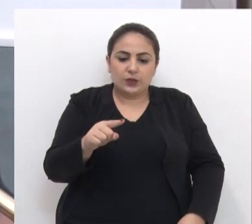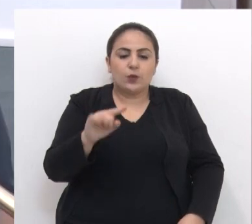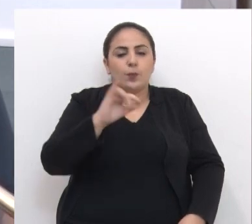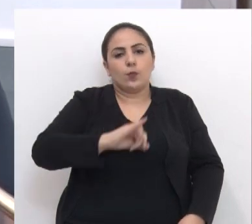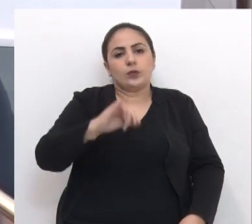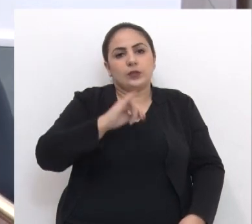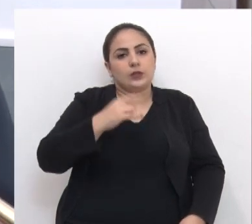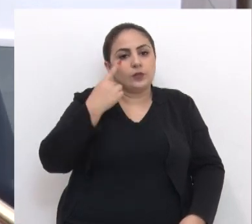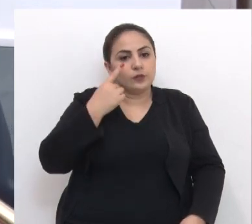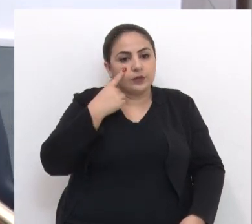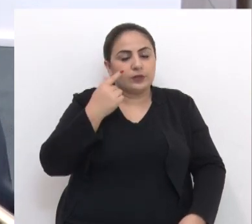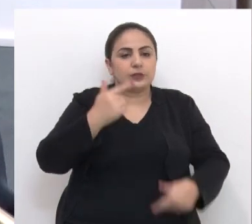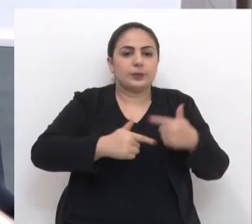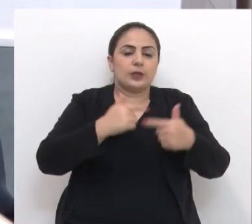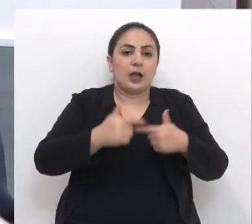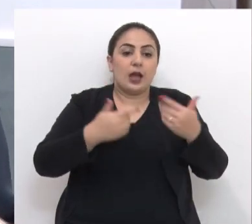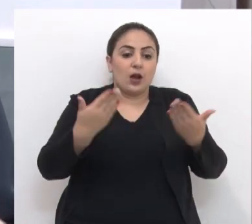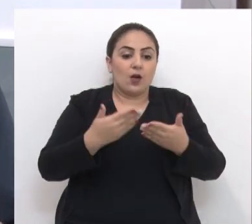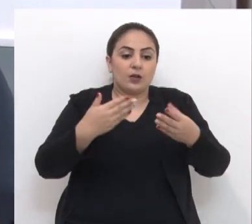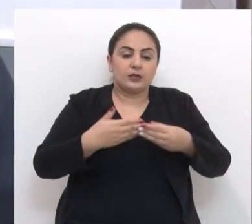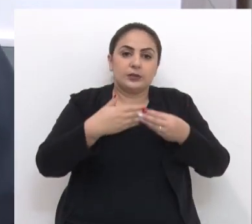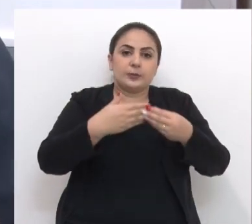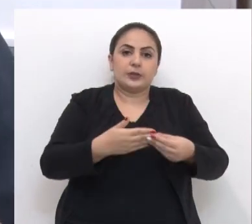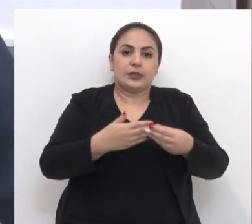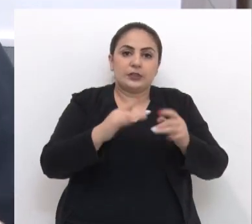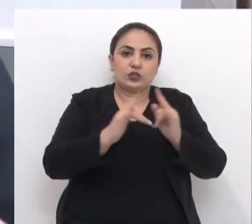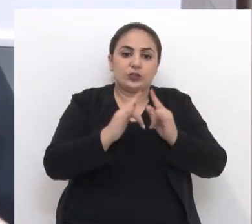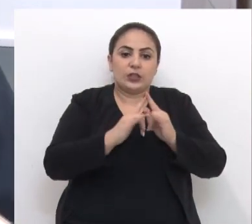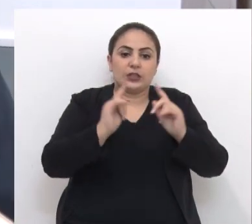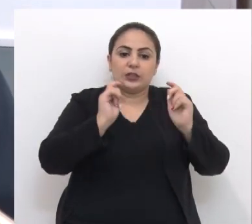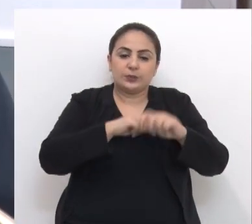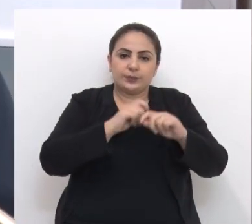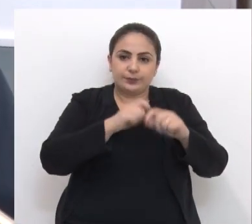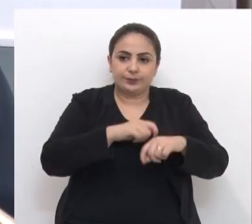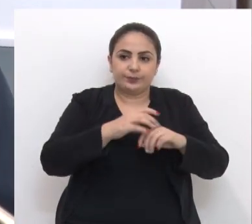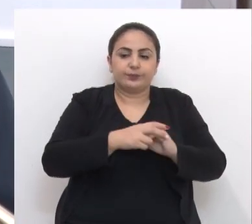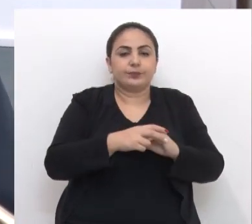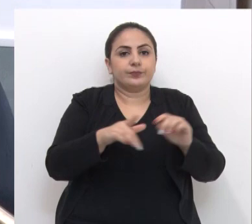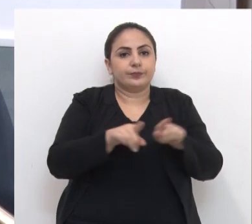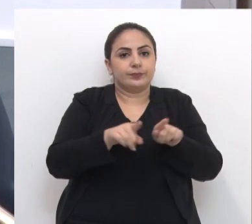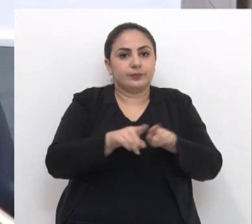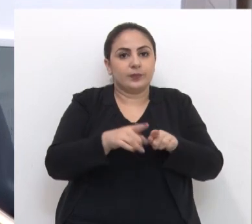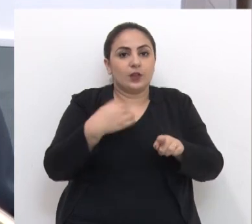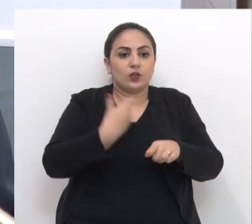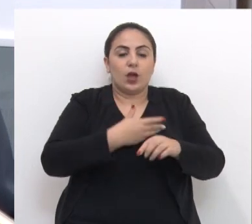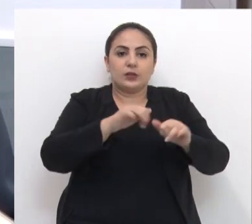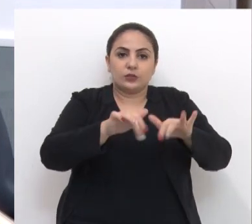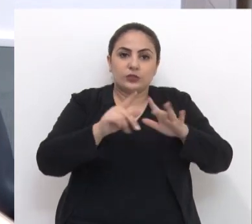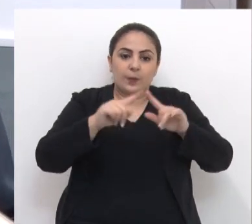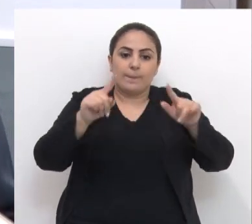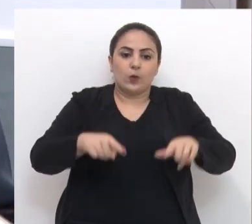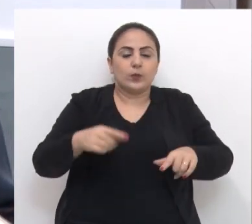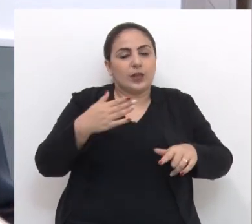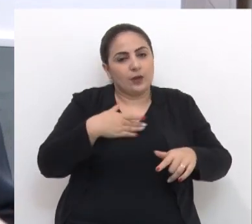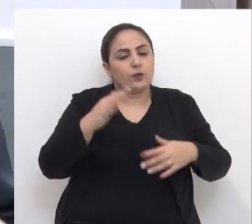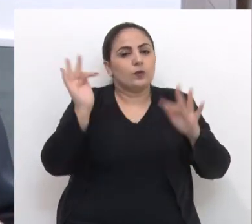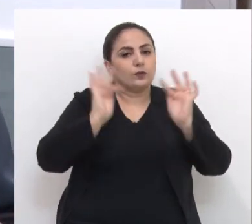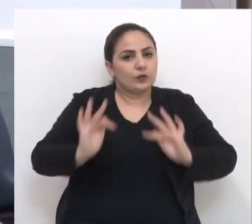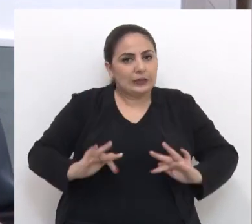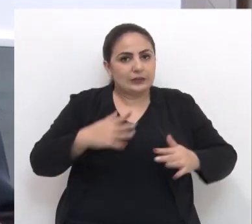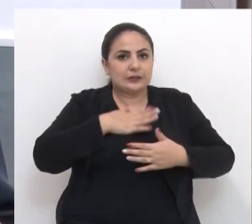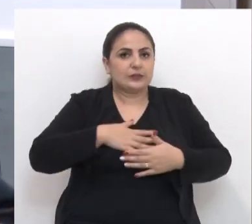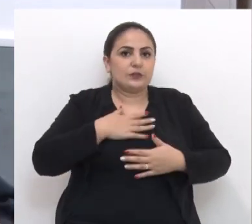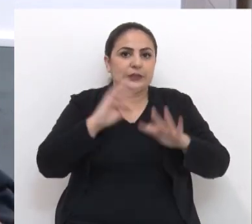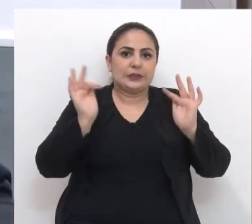muito importante ouvir os trabalhadores e agora vamos encaminhar aos órgãos competentes e à nossa audiência pública. Eu saio